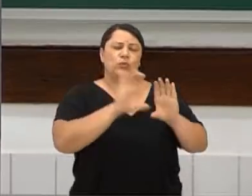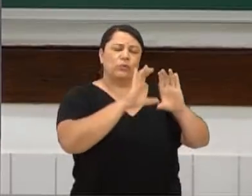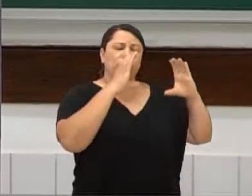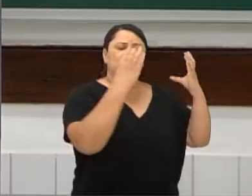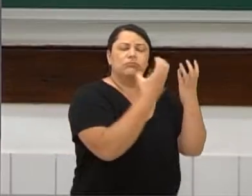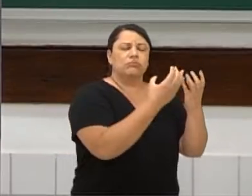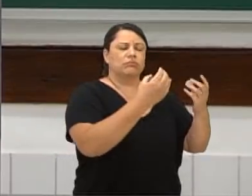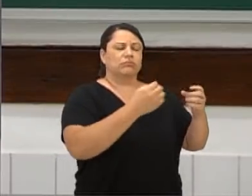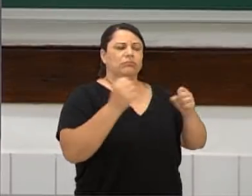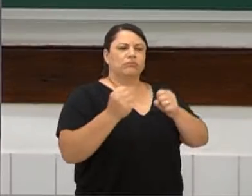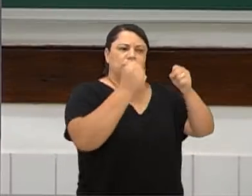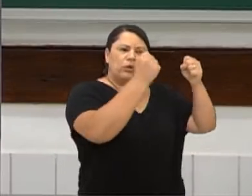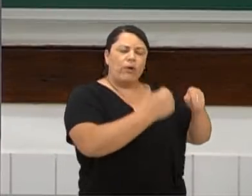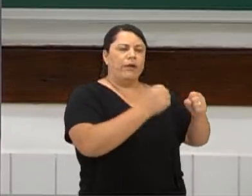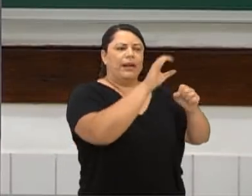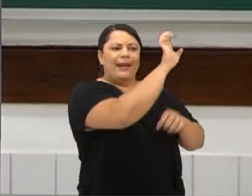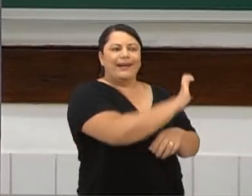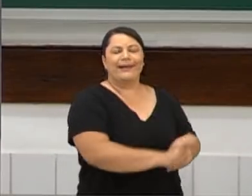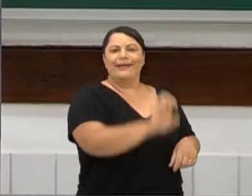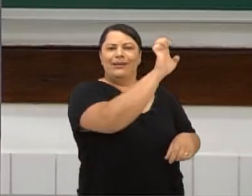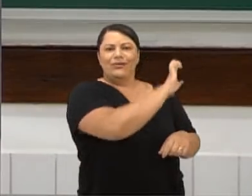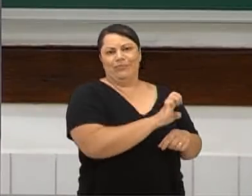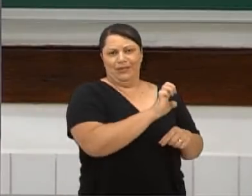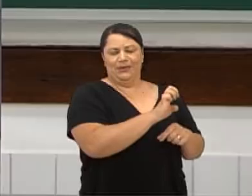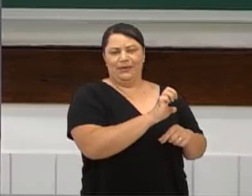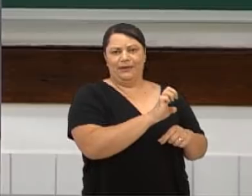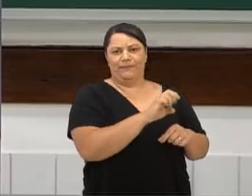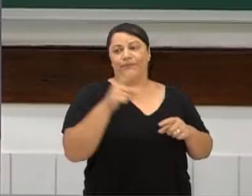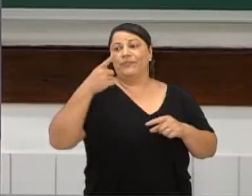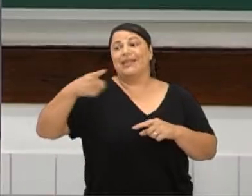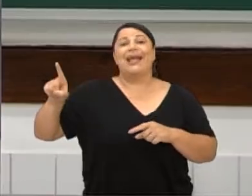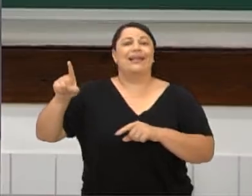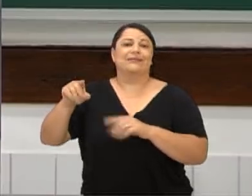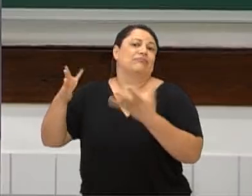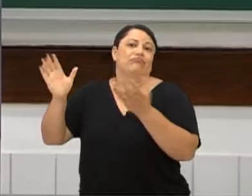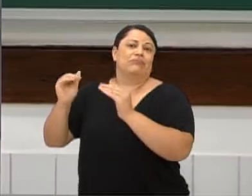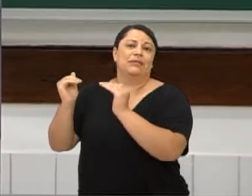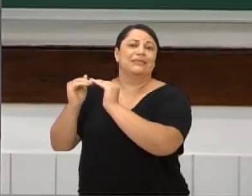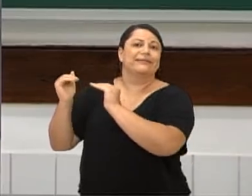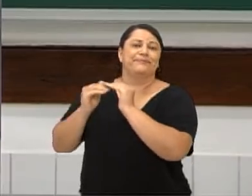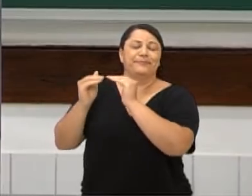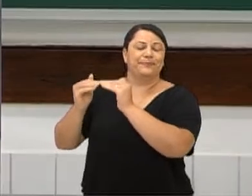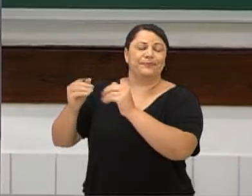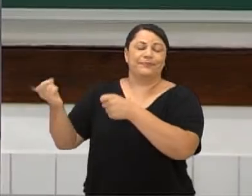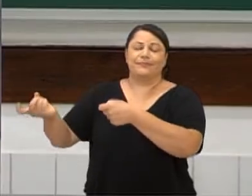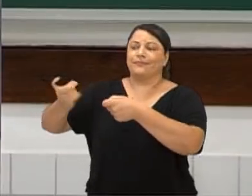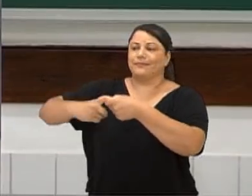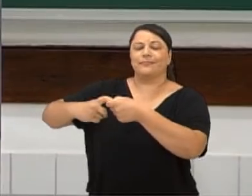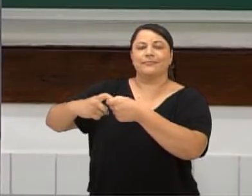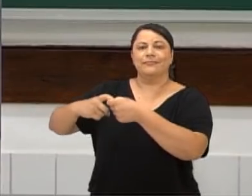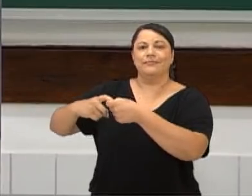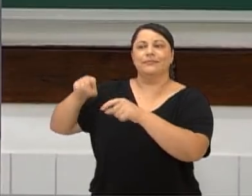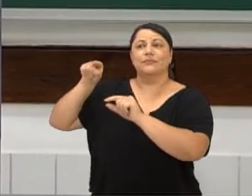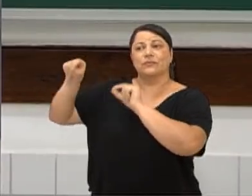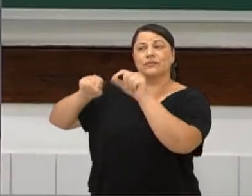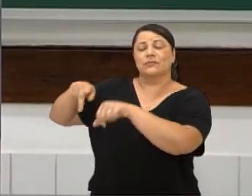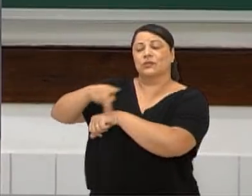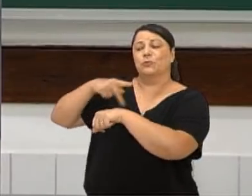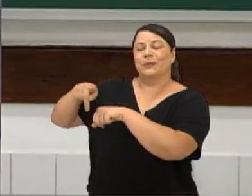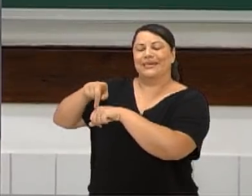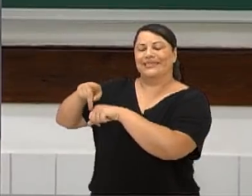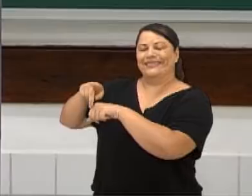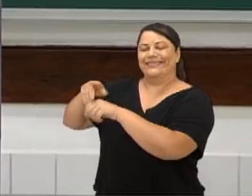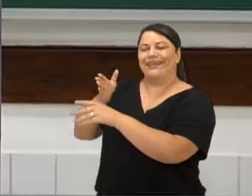potências, principalmente europeias, sem o consentimento, sem a participação dos países que seriam